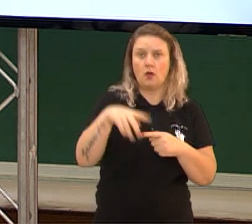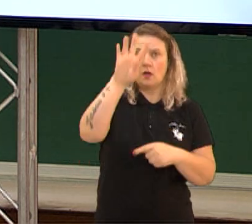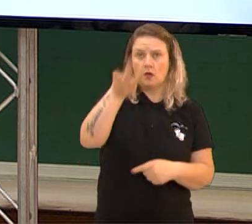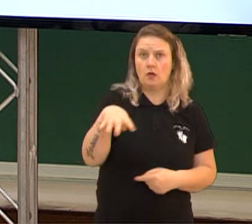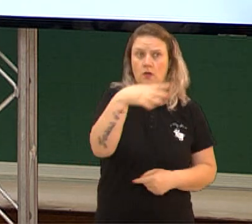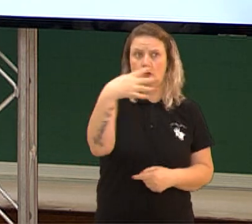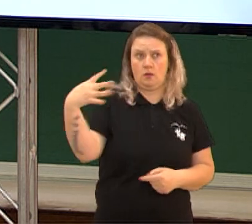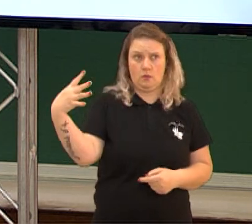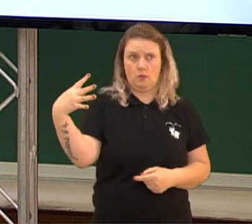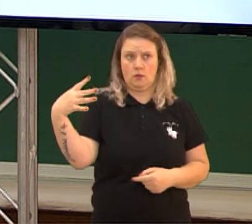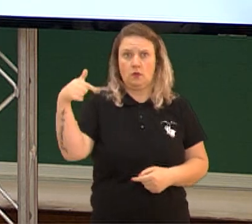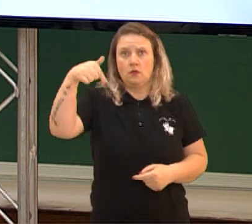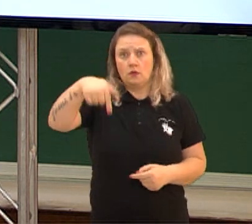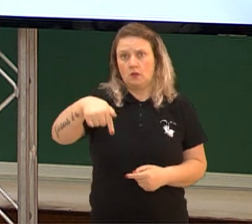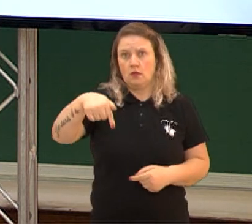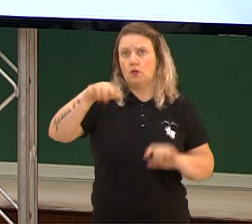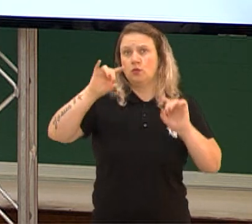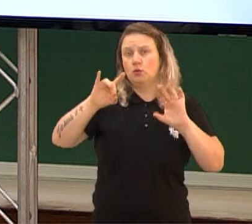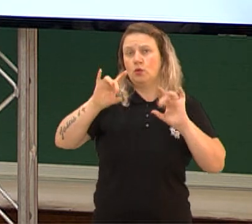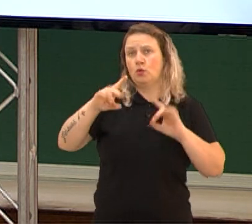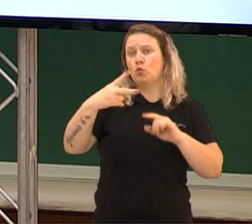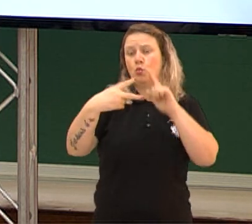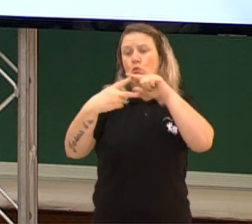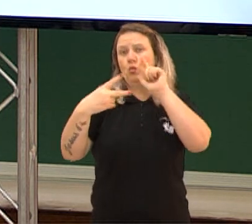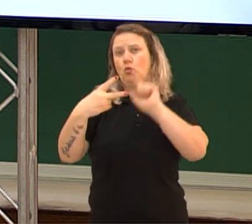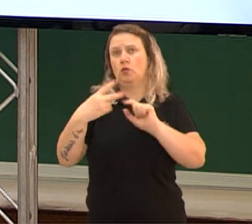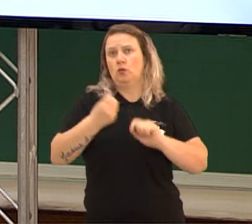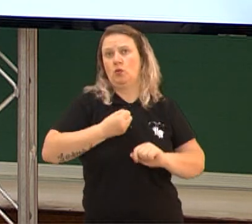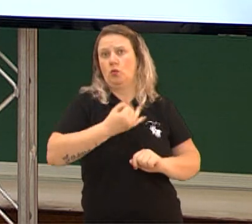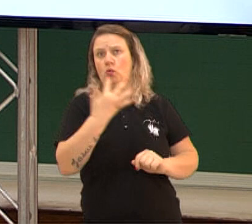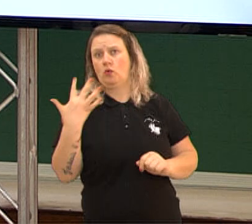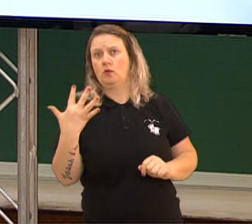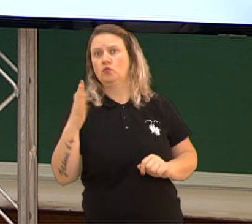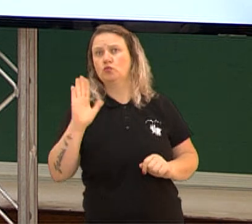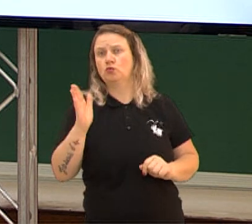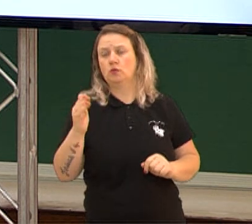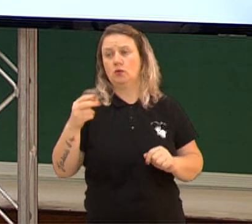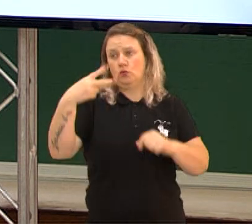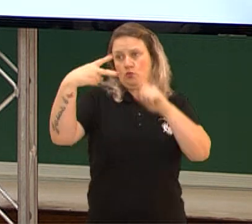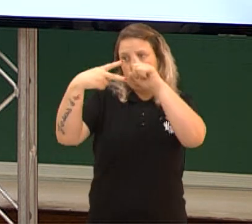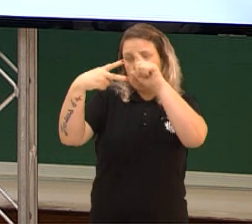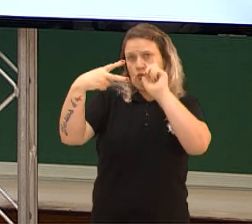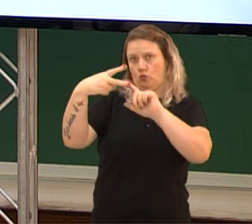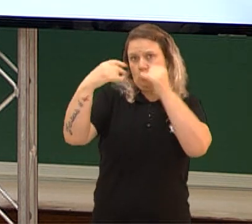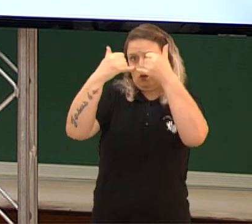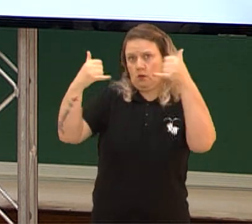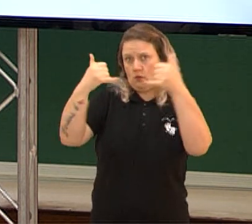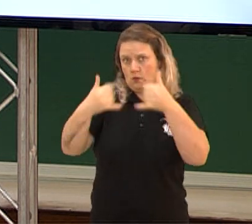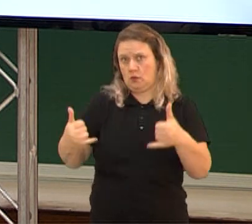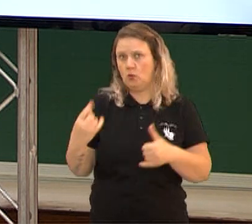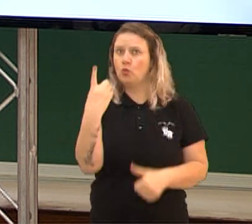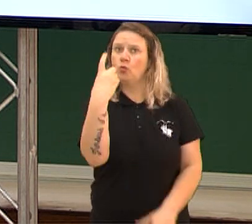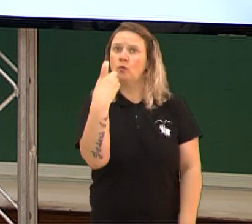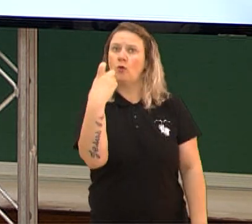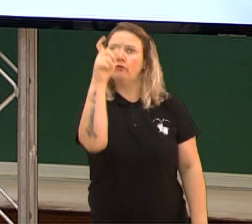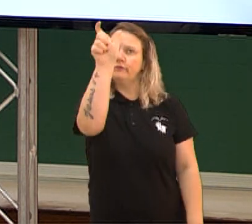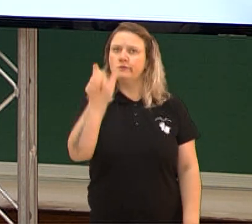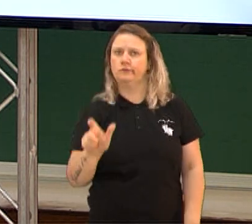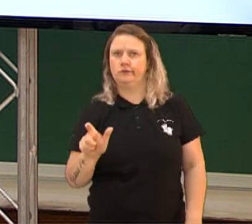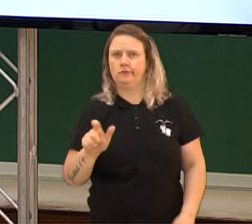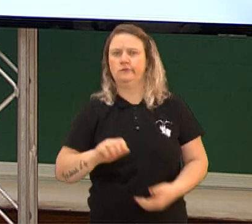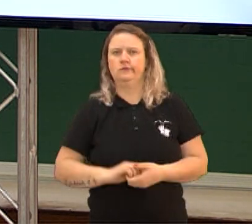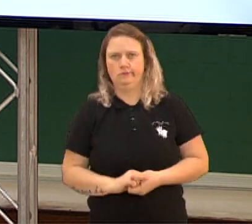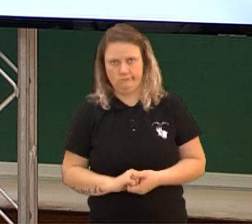possui apenas dois elementos. É uma matriz onde eu tenho duas linhas e uma coluna, tá certo?